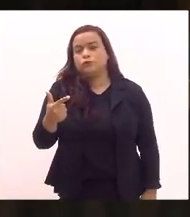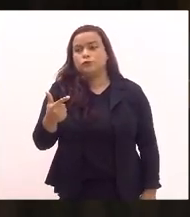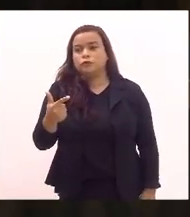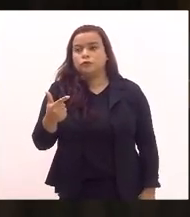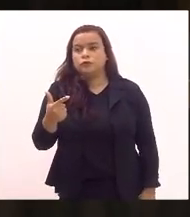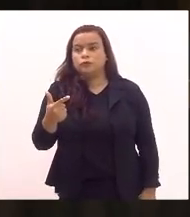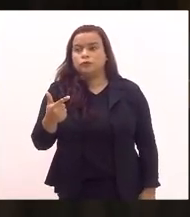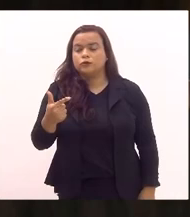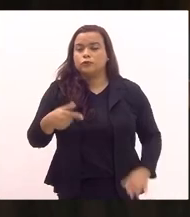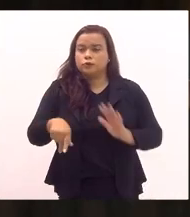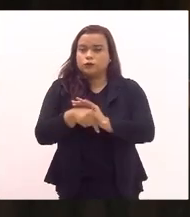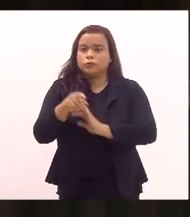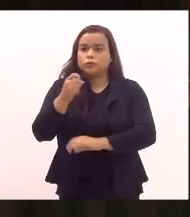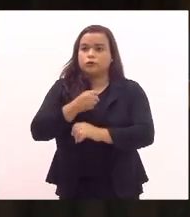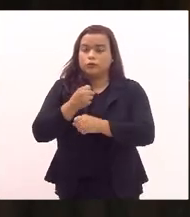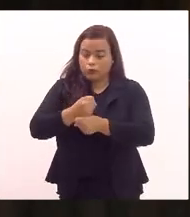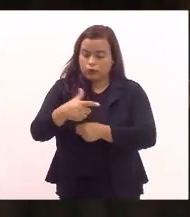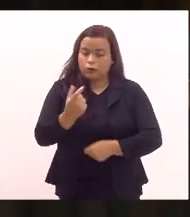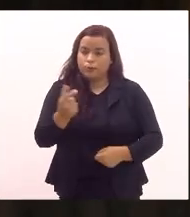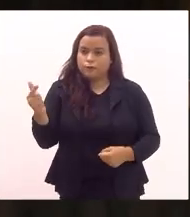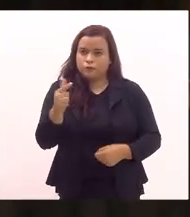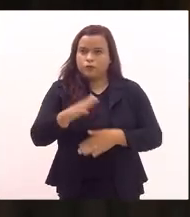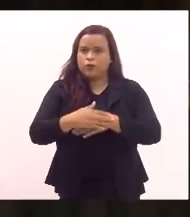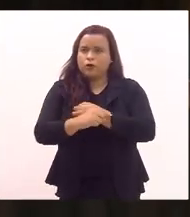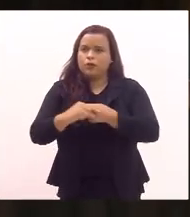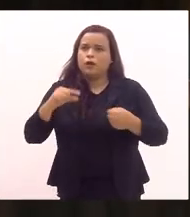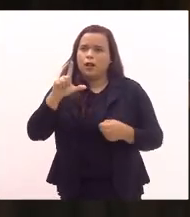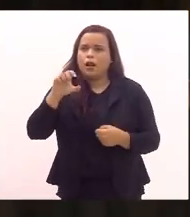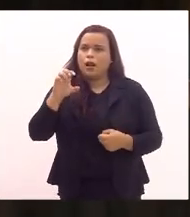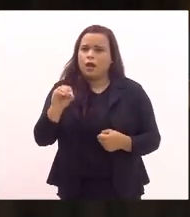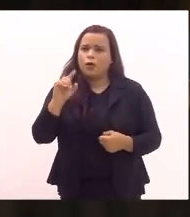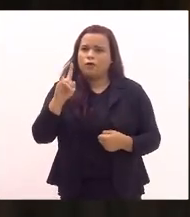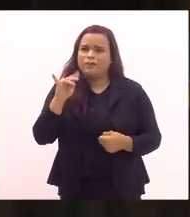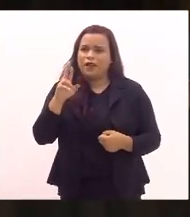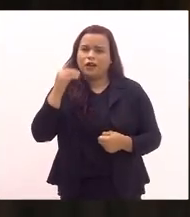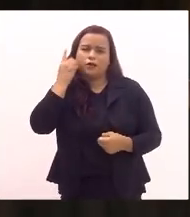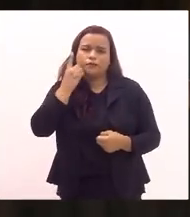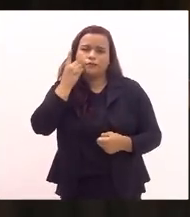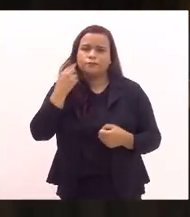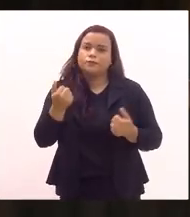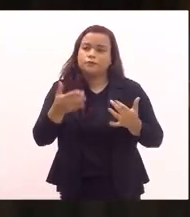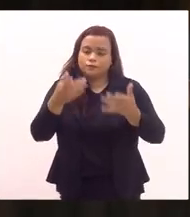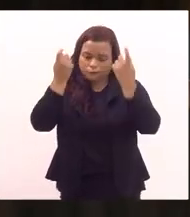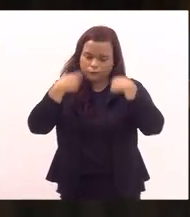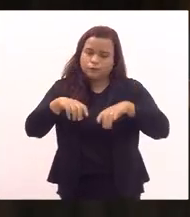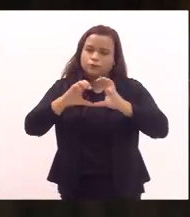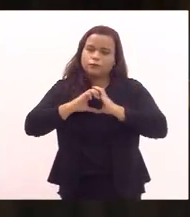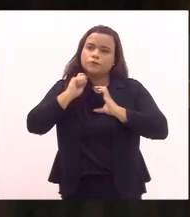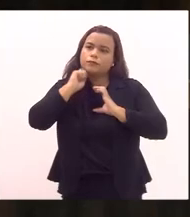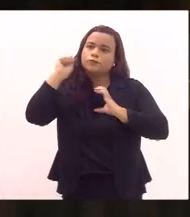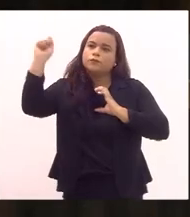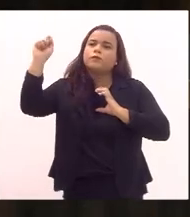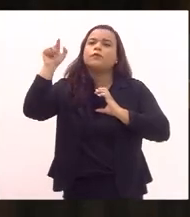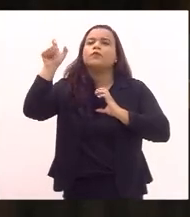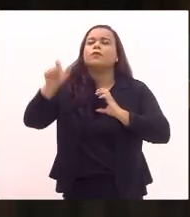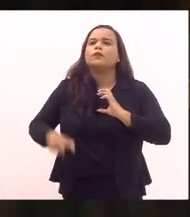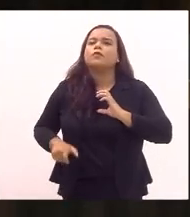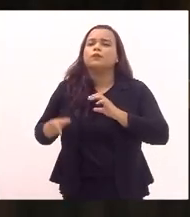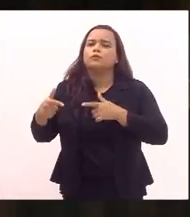1182 de 2022 de autoria do deputado Léo Vieira que concede a medalha Tiradentes e respectivo diploma ao